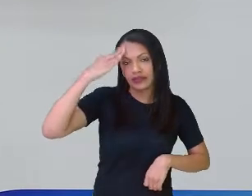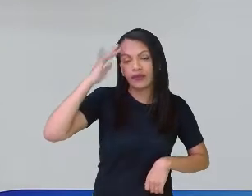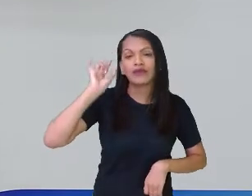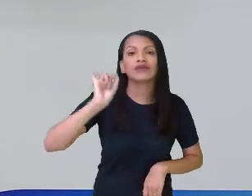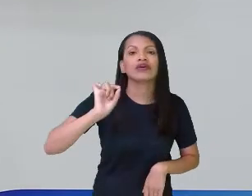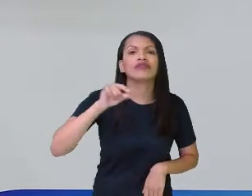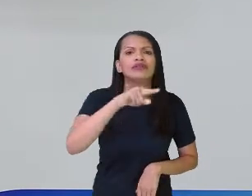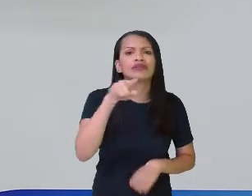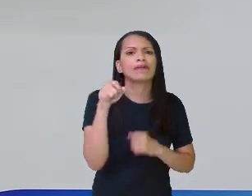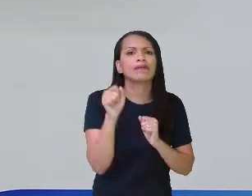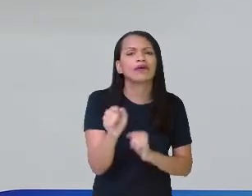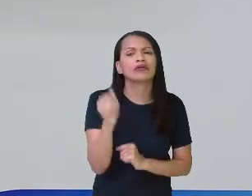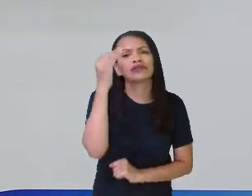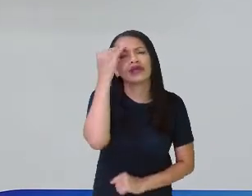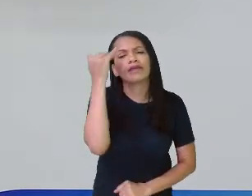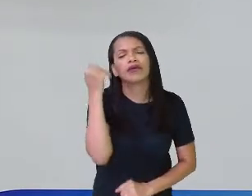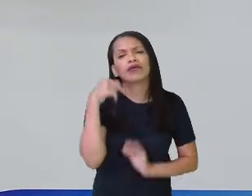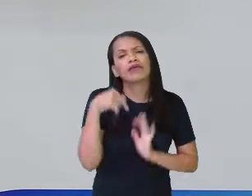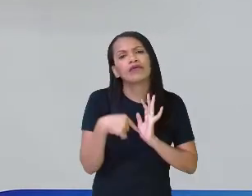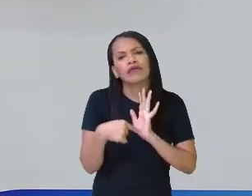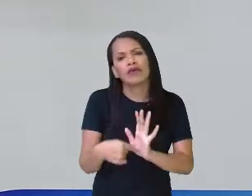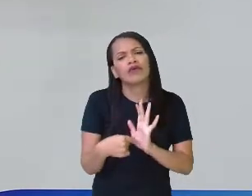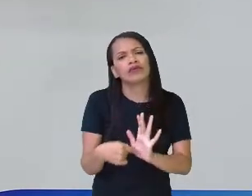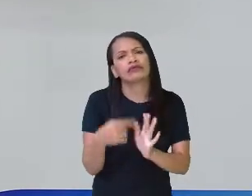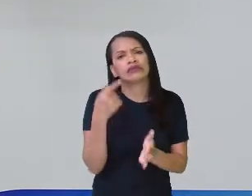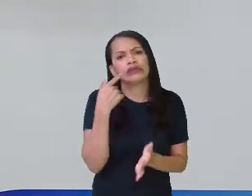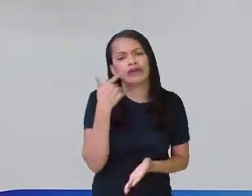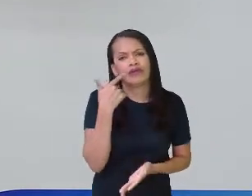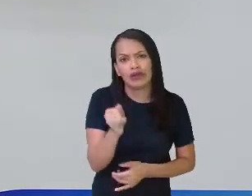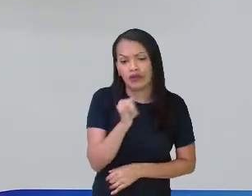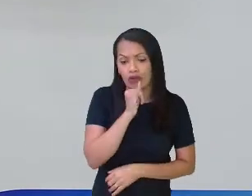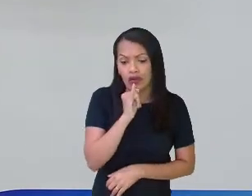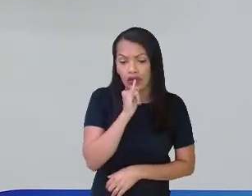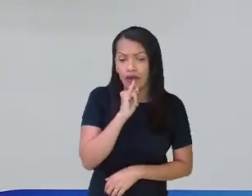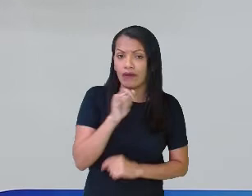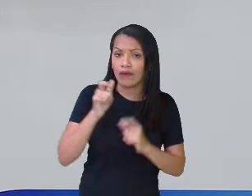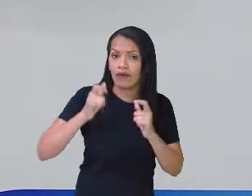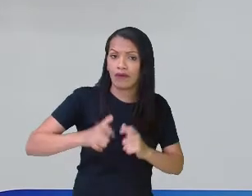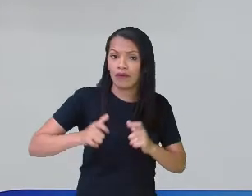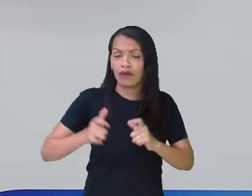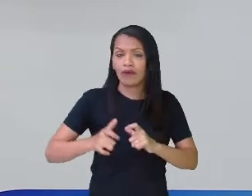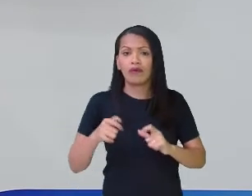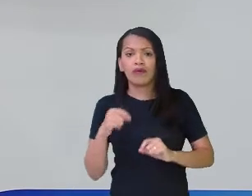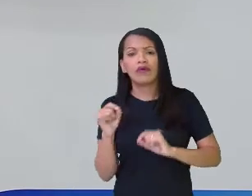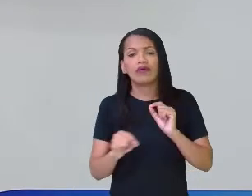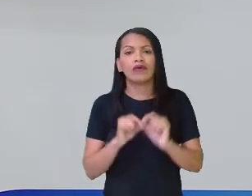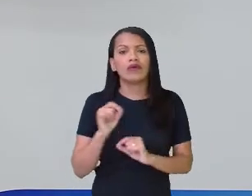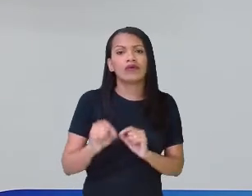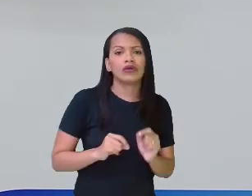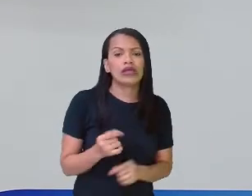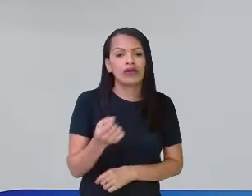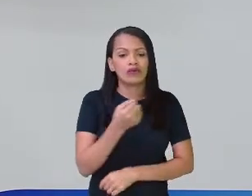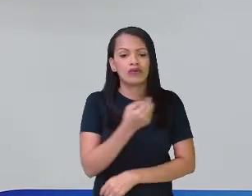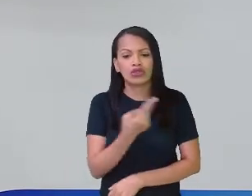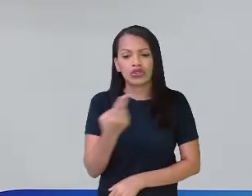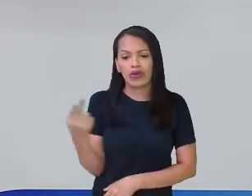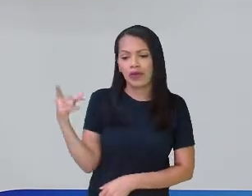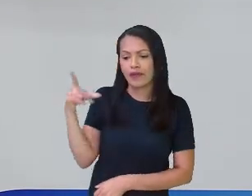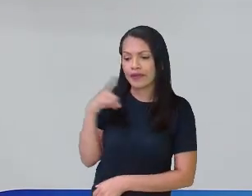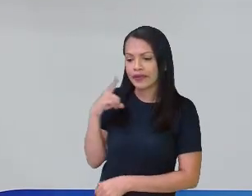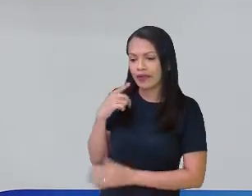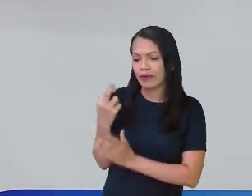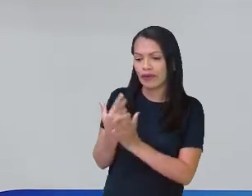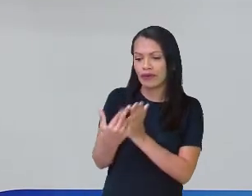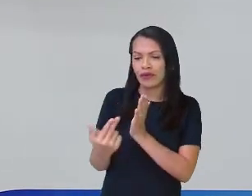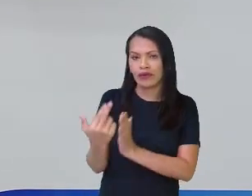pode saber. Eu vou mostrar isso aqui num exemplo, onde ao invés dos nomes eu tenho os